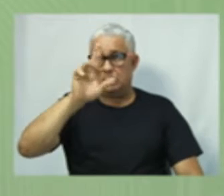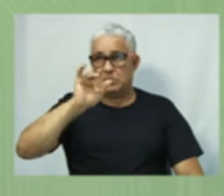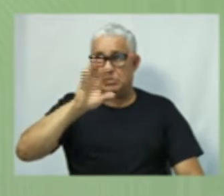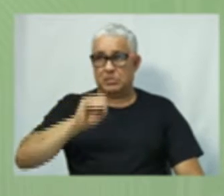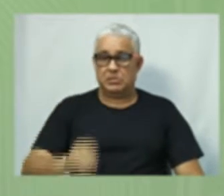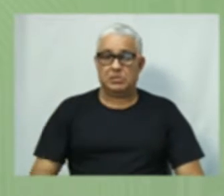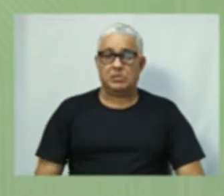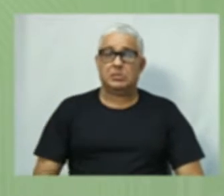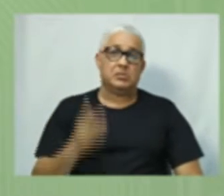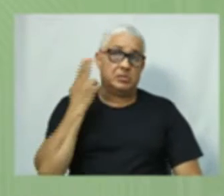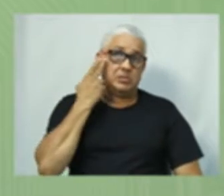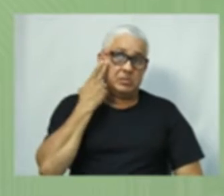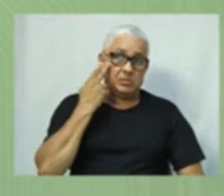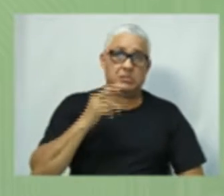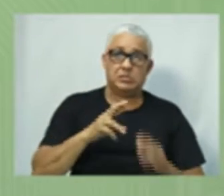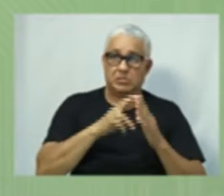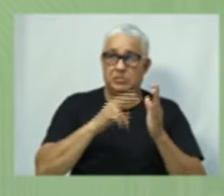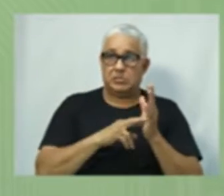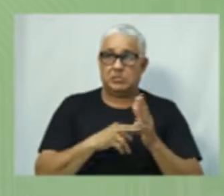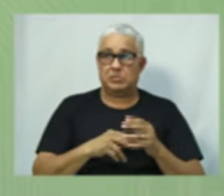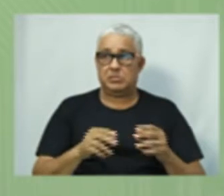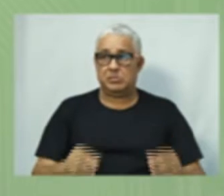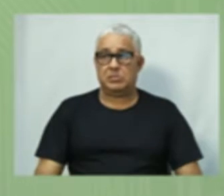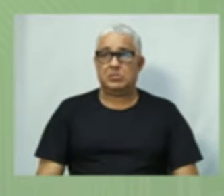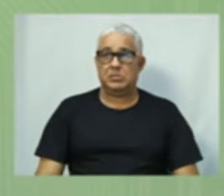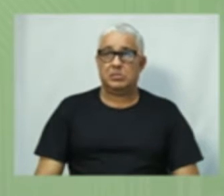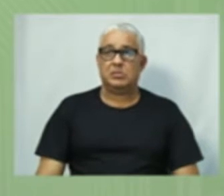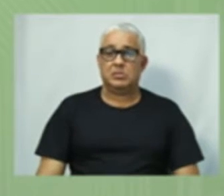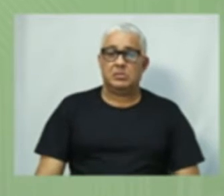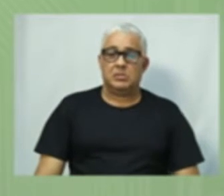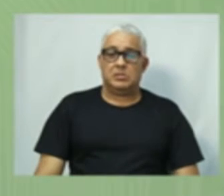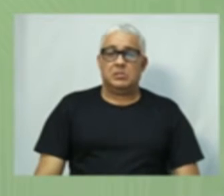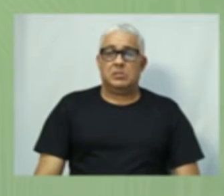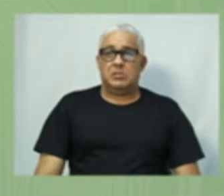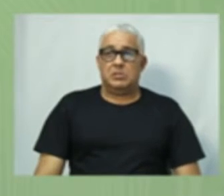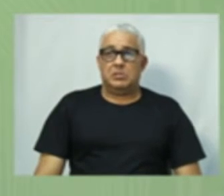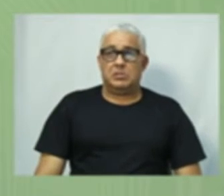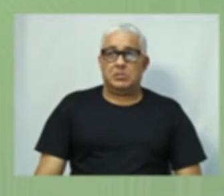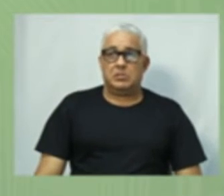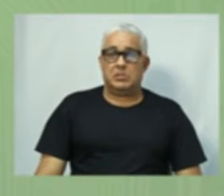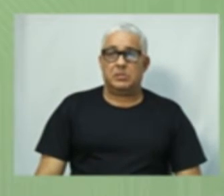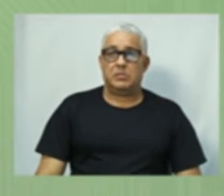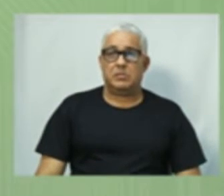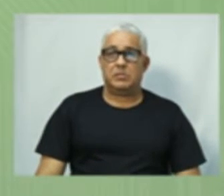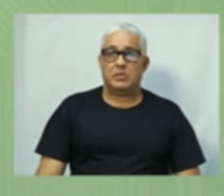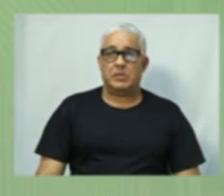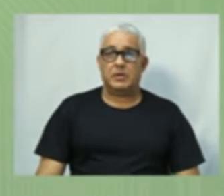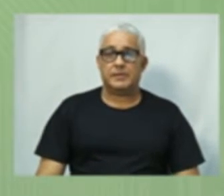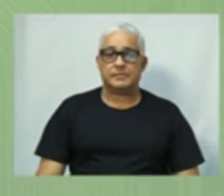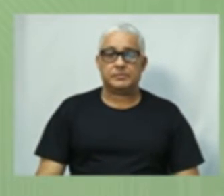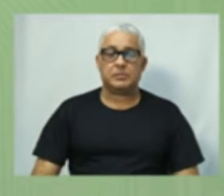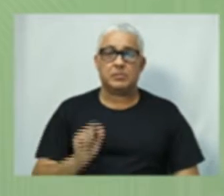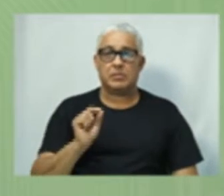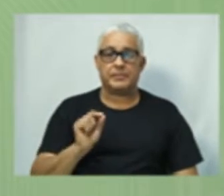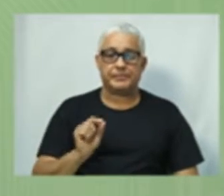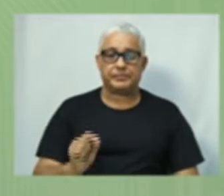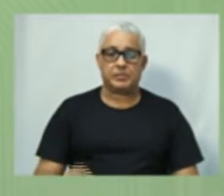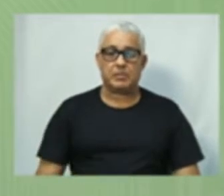ele serve para, botando um pouquinho mais para cá, esse regime normal, ele serve para,